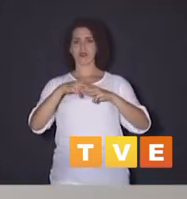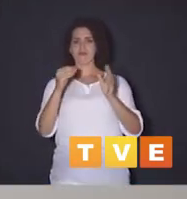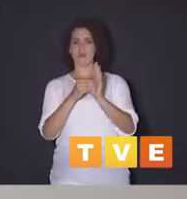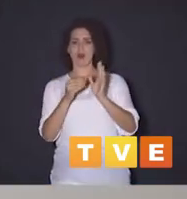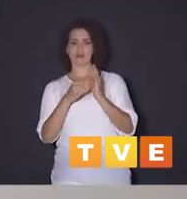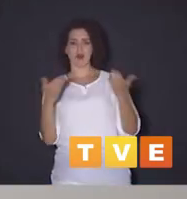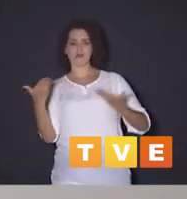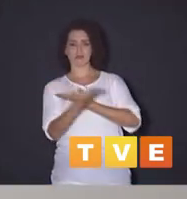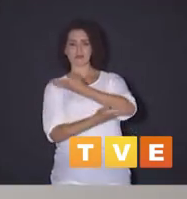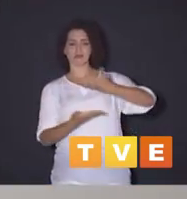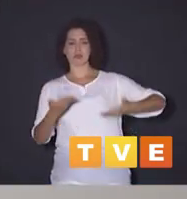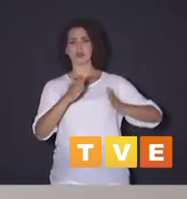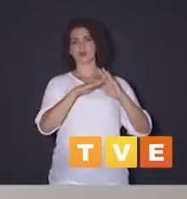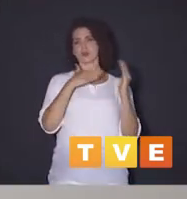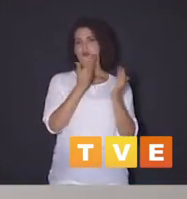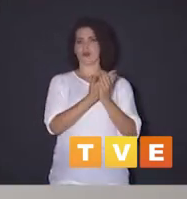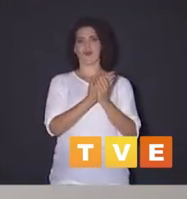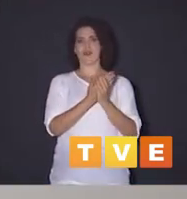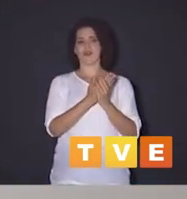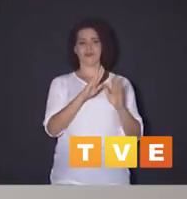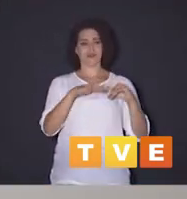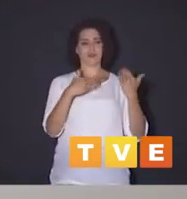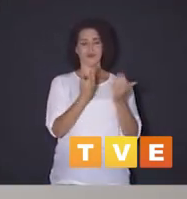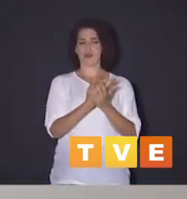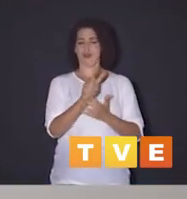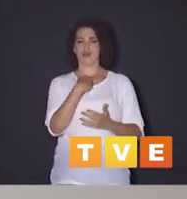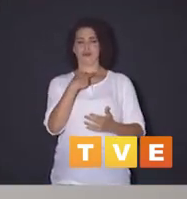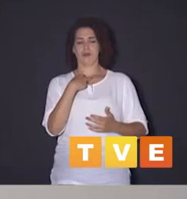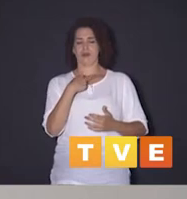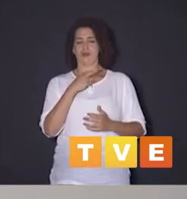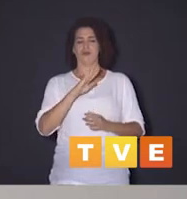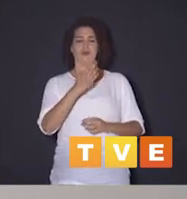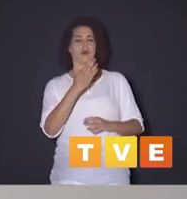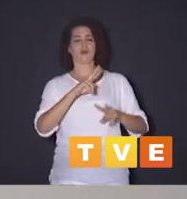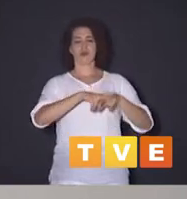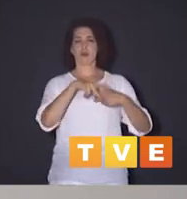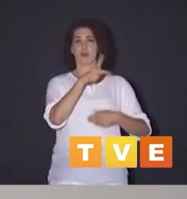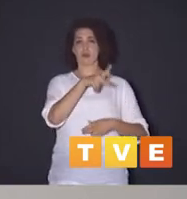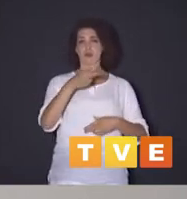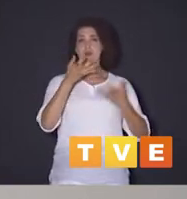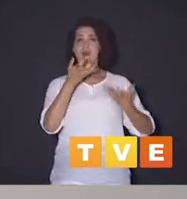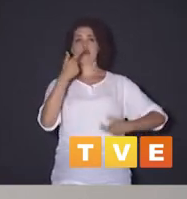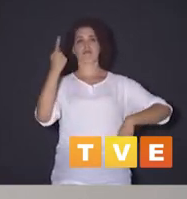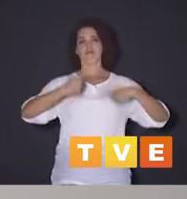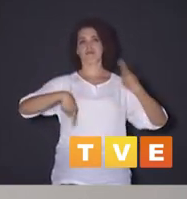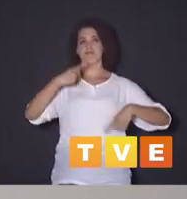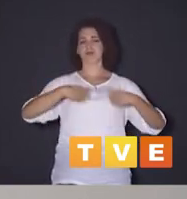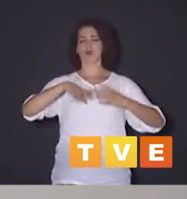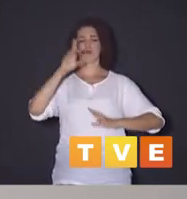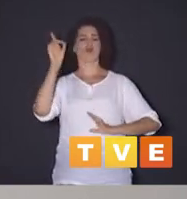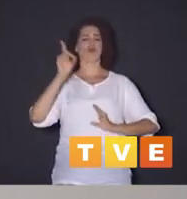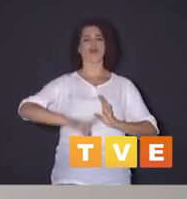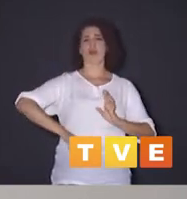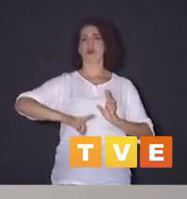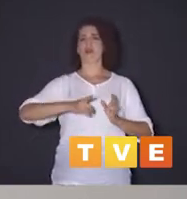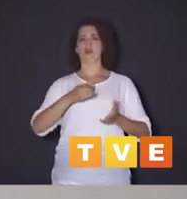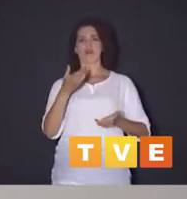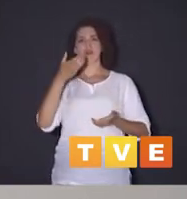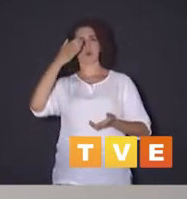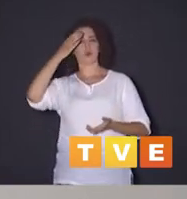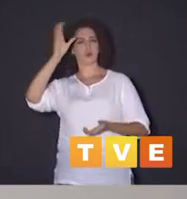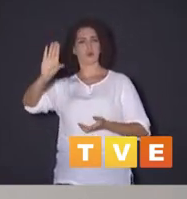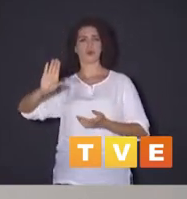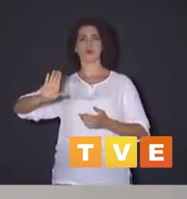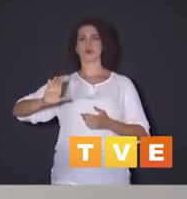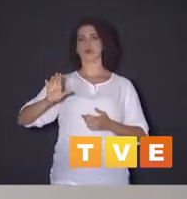nem sabotagem das professoras que querem debater o direito amplo à cultura e